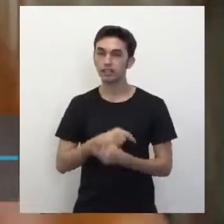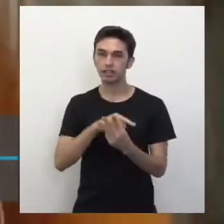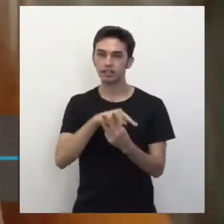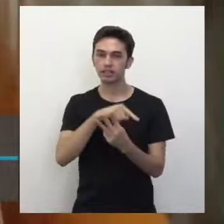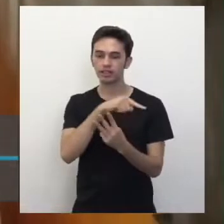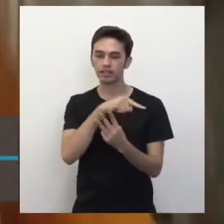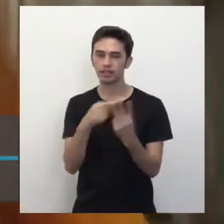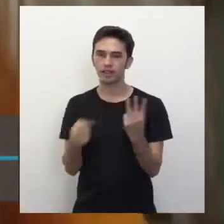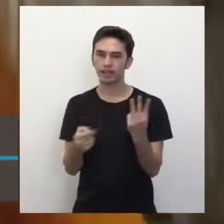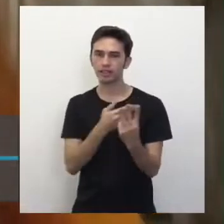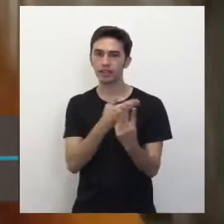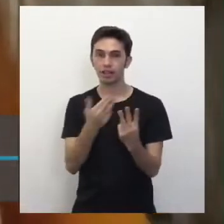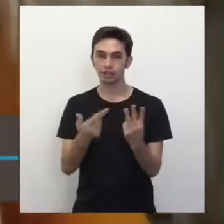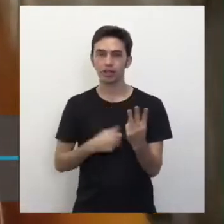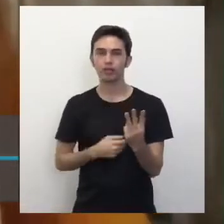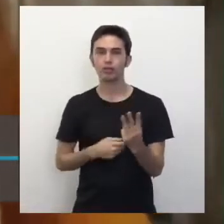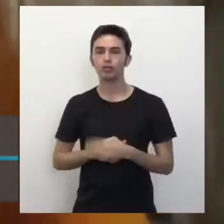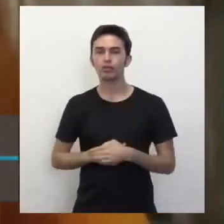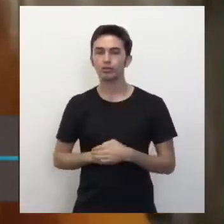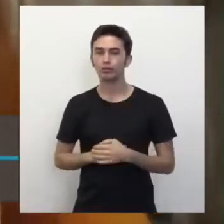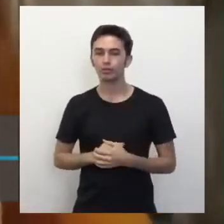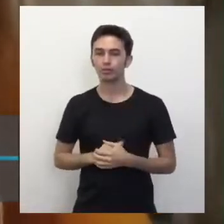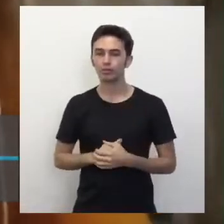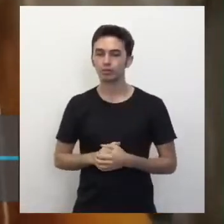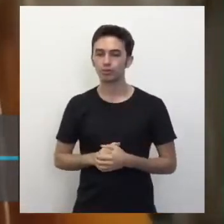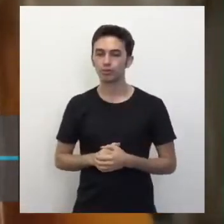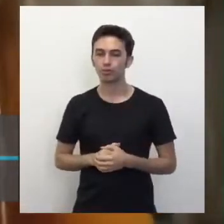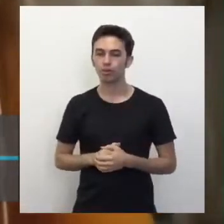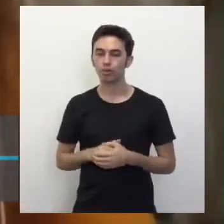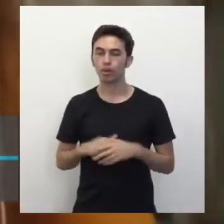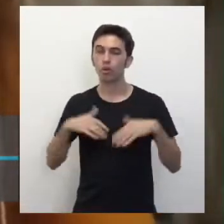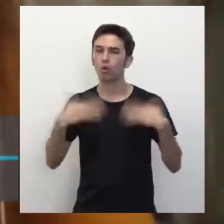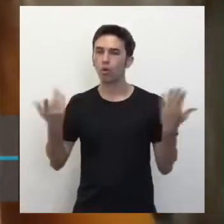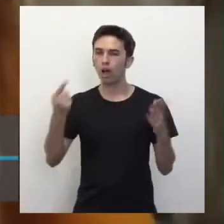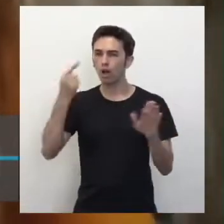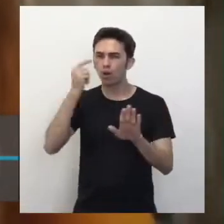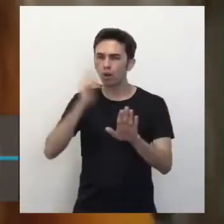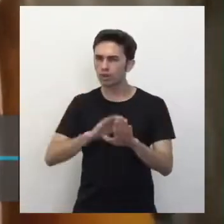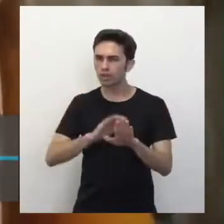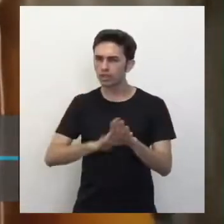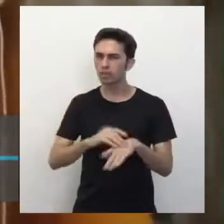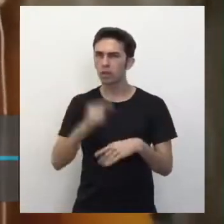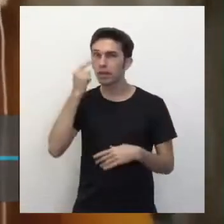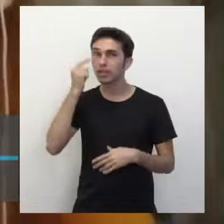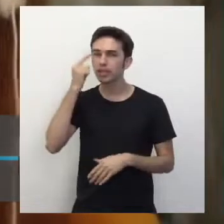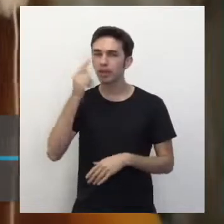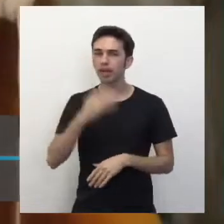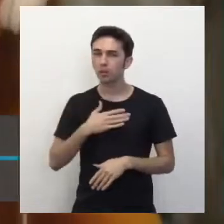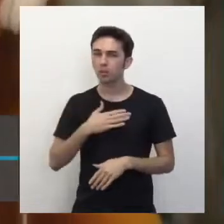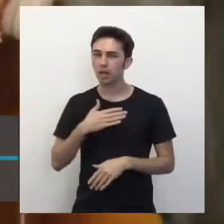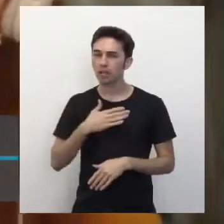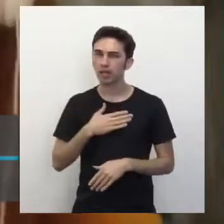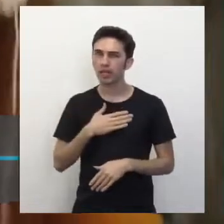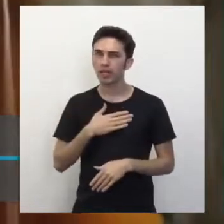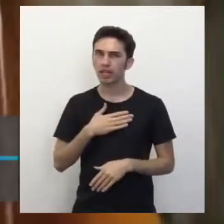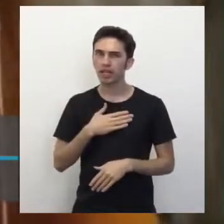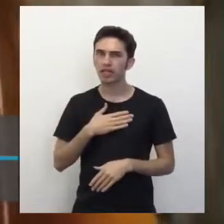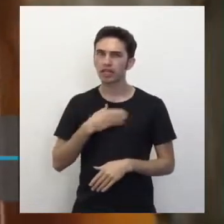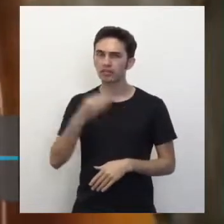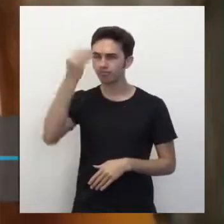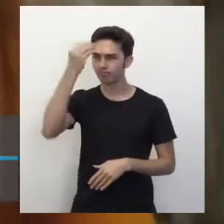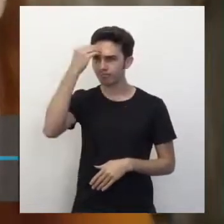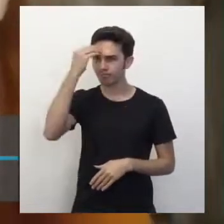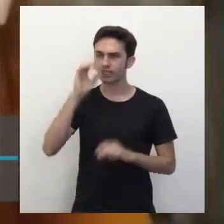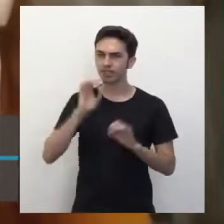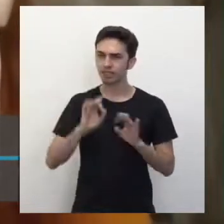que eu trouxe para nós qual concepção de liberdade ali está contida em